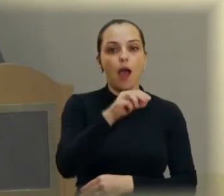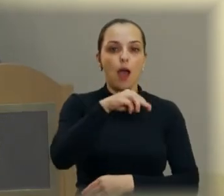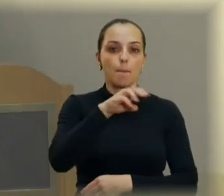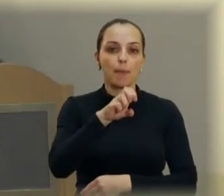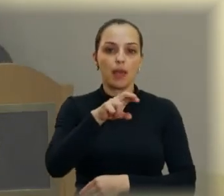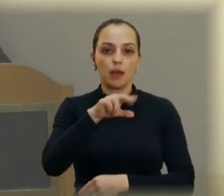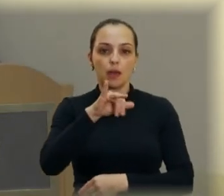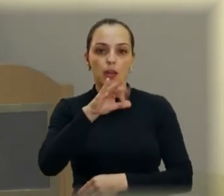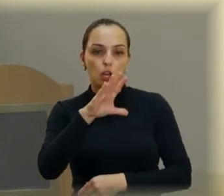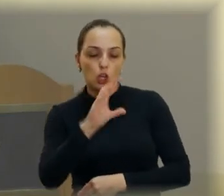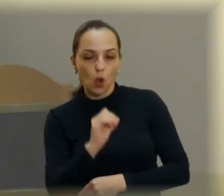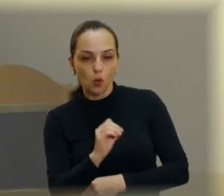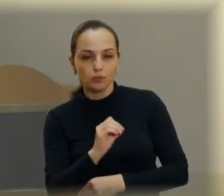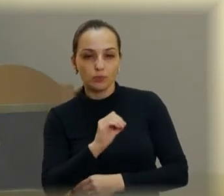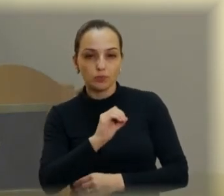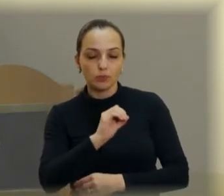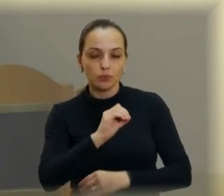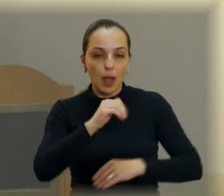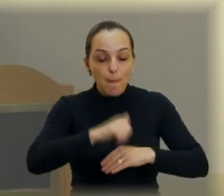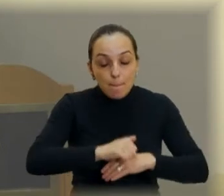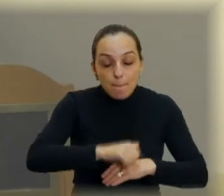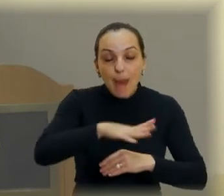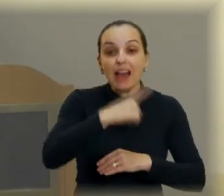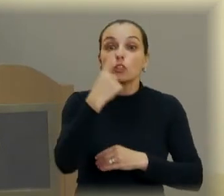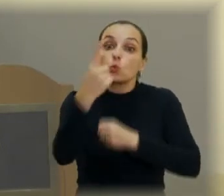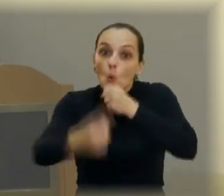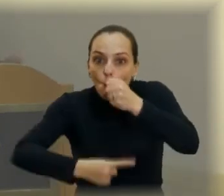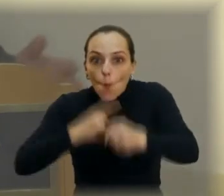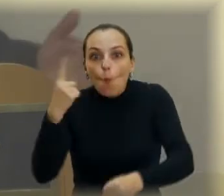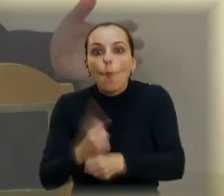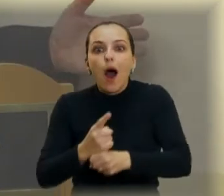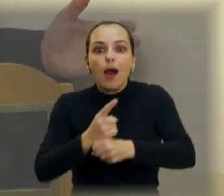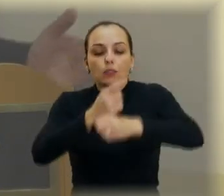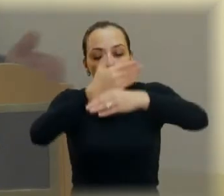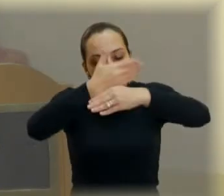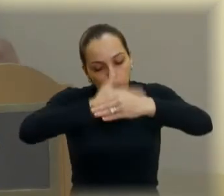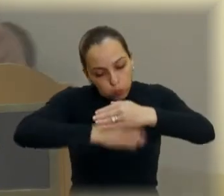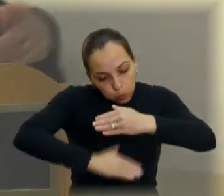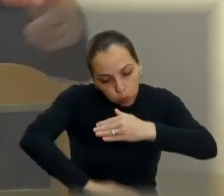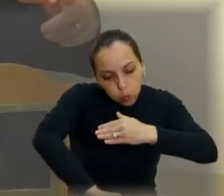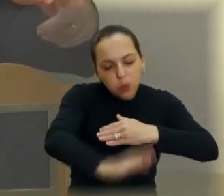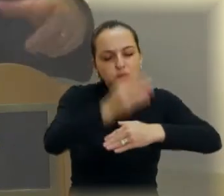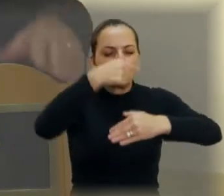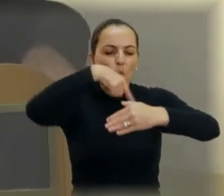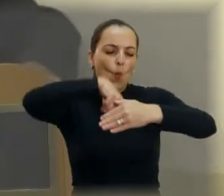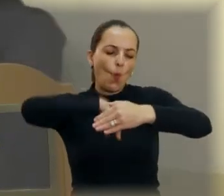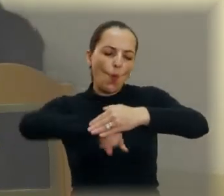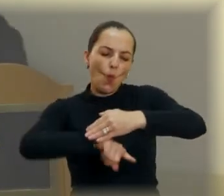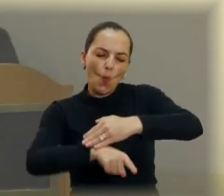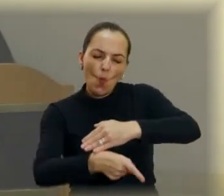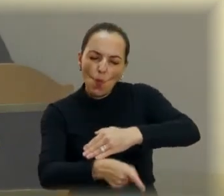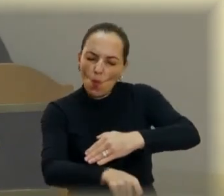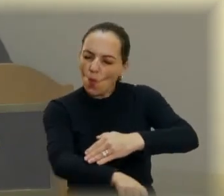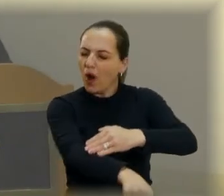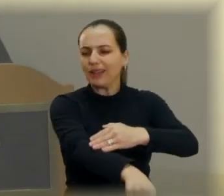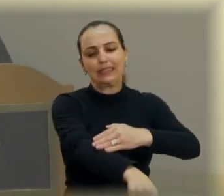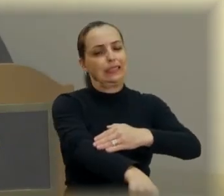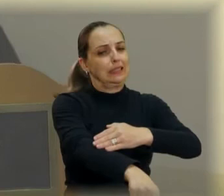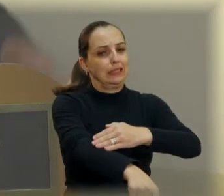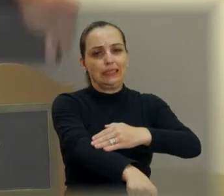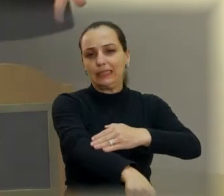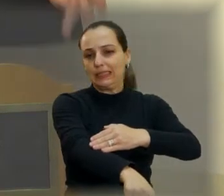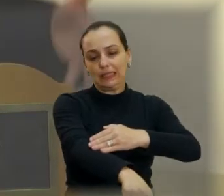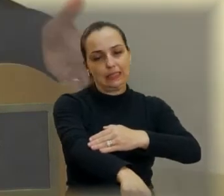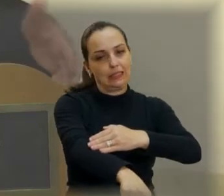Nigro mais de um ano mais de um ano tem mais de 1 metro de comprimento e mais de 60 cm